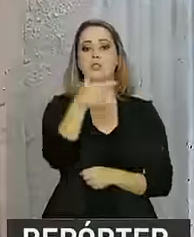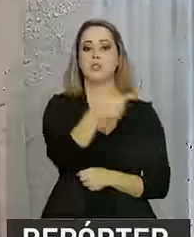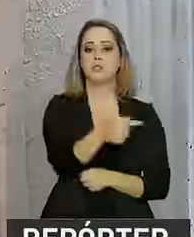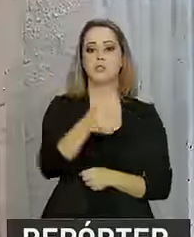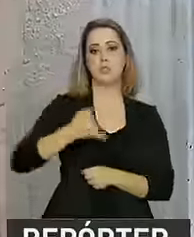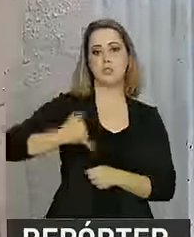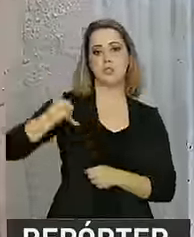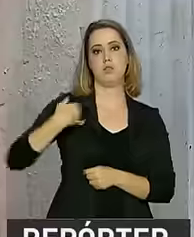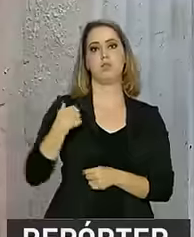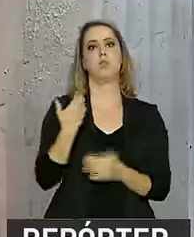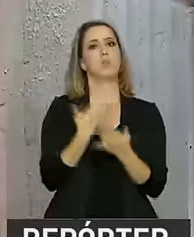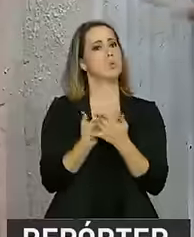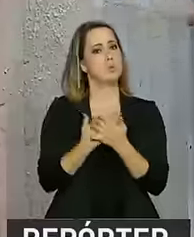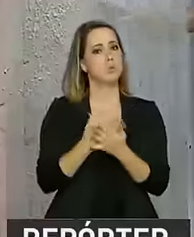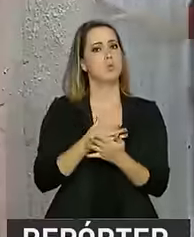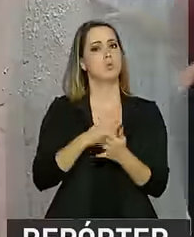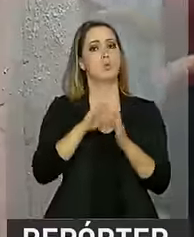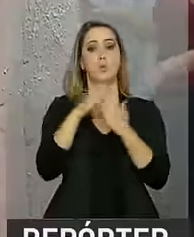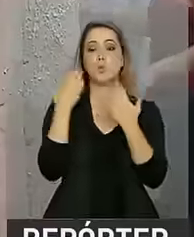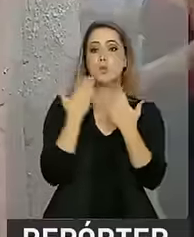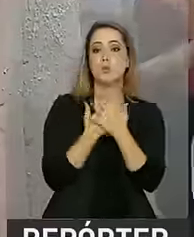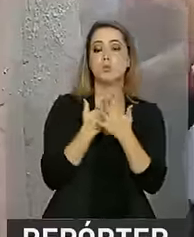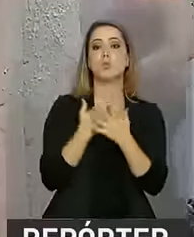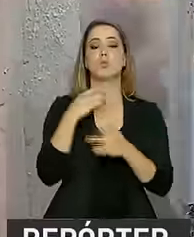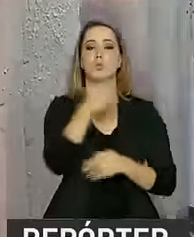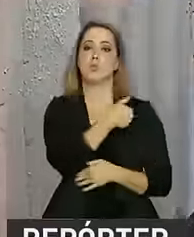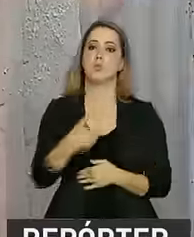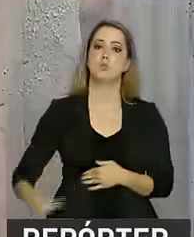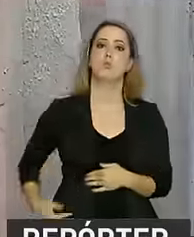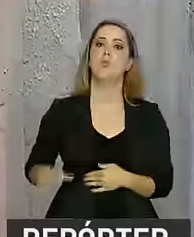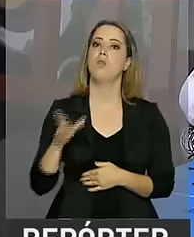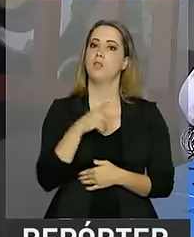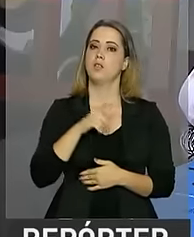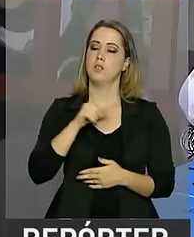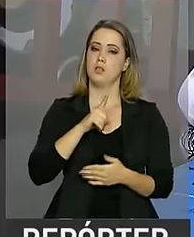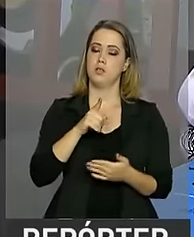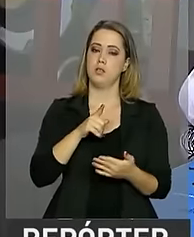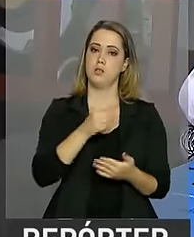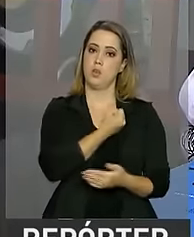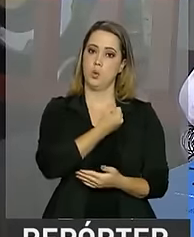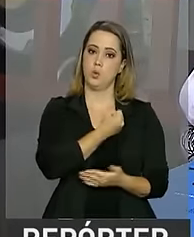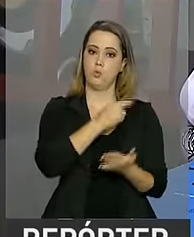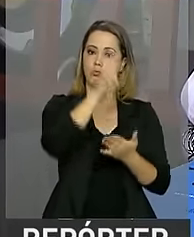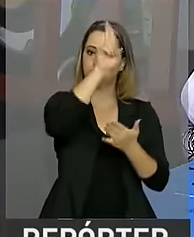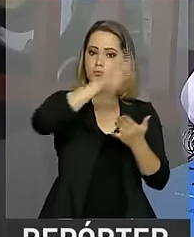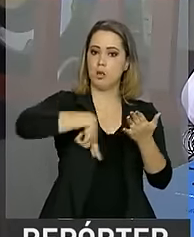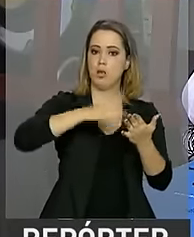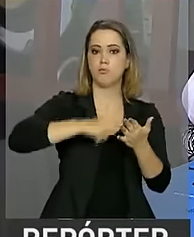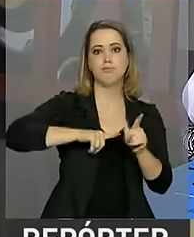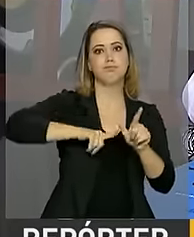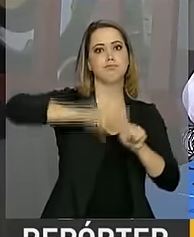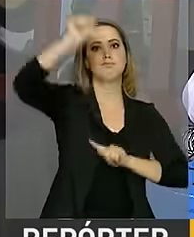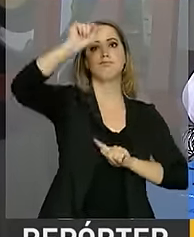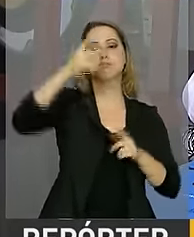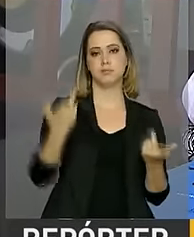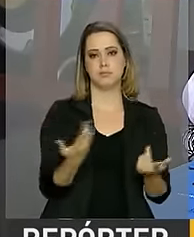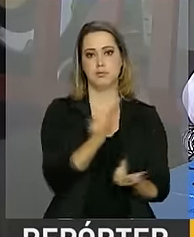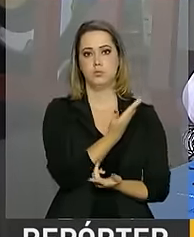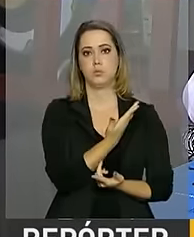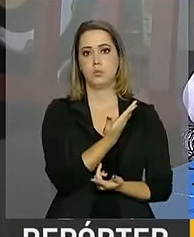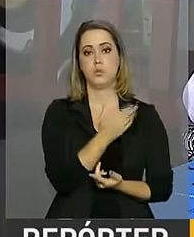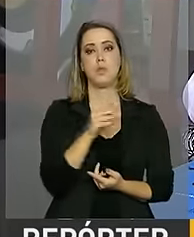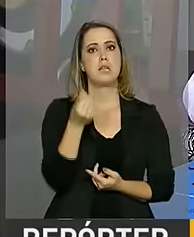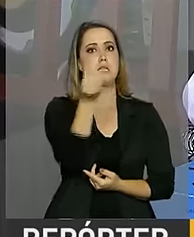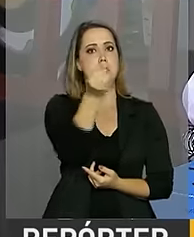escola pública e conseguiu nota máxima na redação do Enem no universo de mais de 6 milhões de candidatos